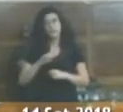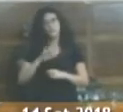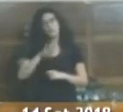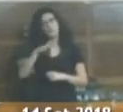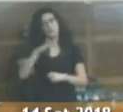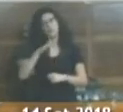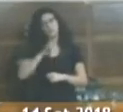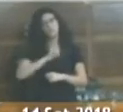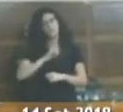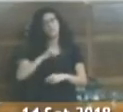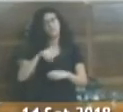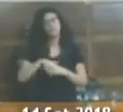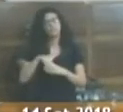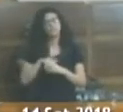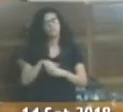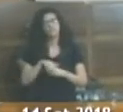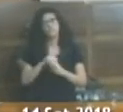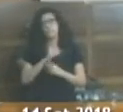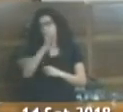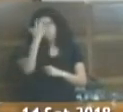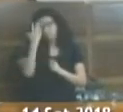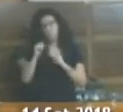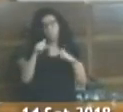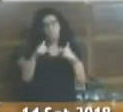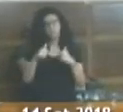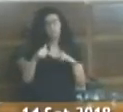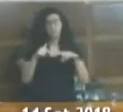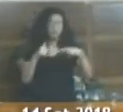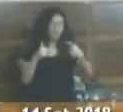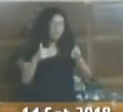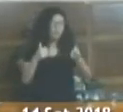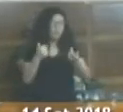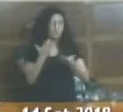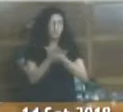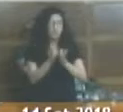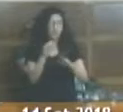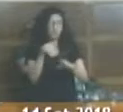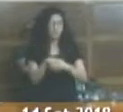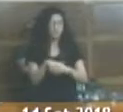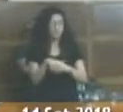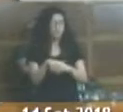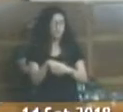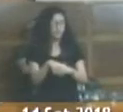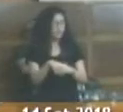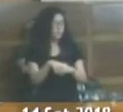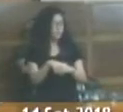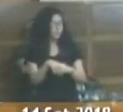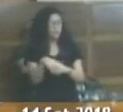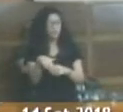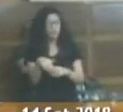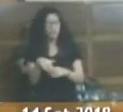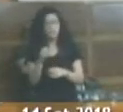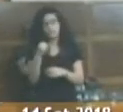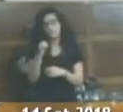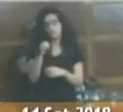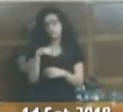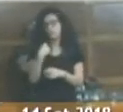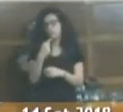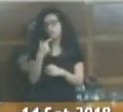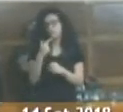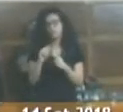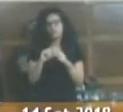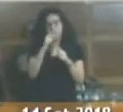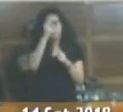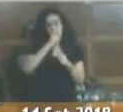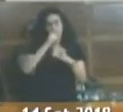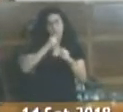dissolvem, né, se o Ministério Público não acompanhar isso, se a gente, quanto movimento social, não estiver fazendo o uso da cidadania, do exercício do poder, e o